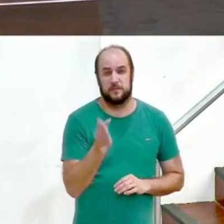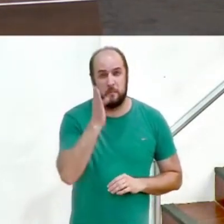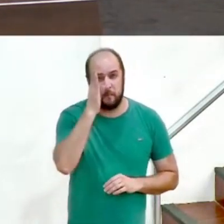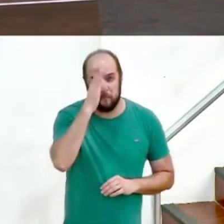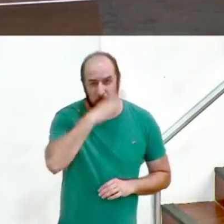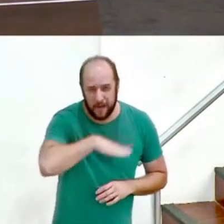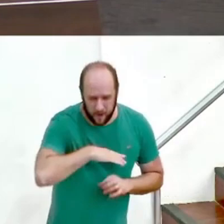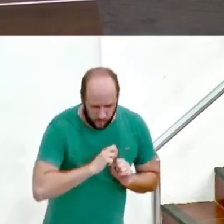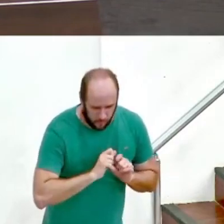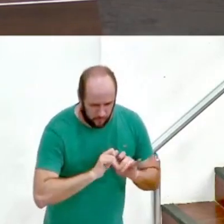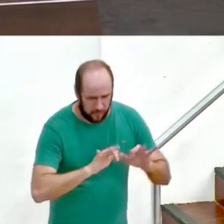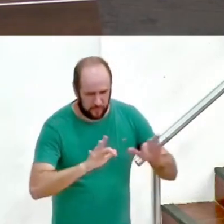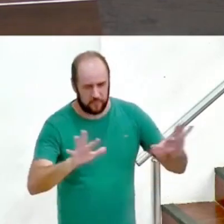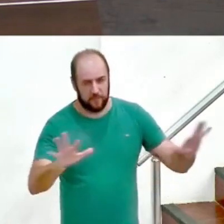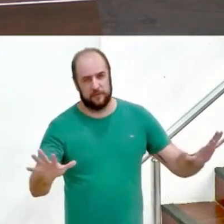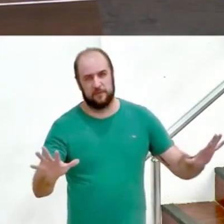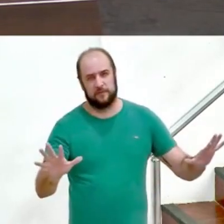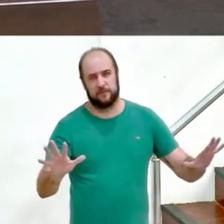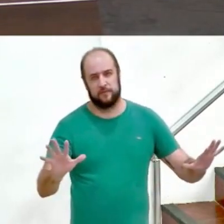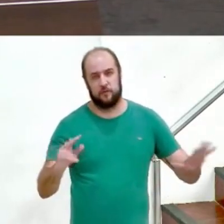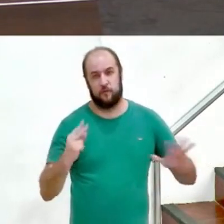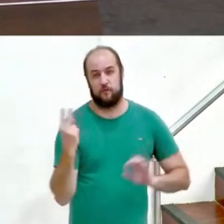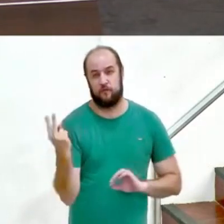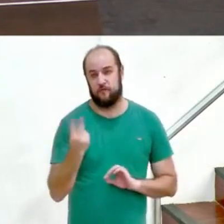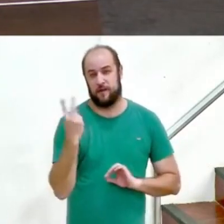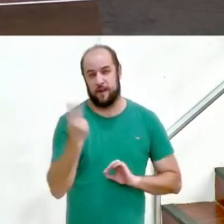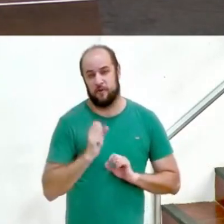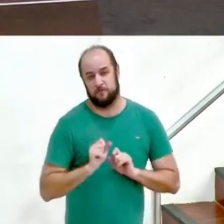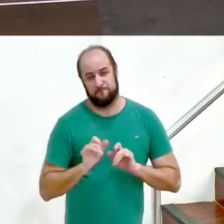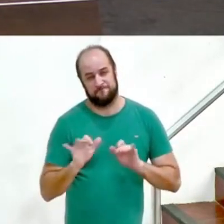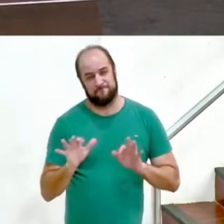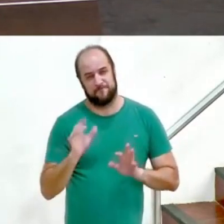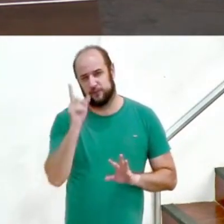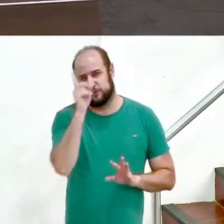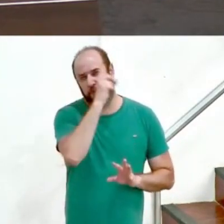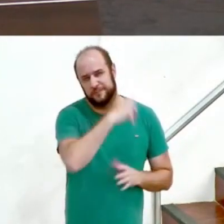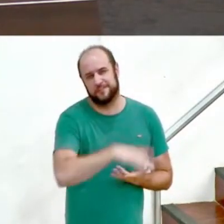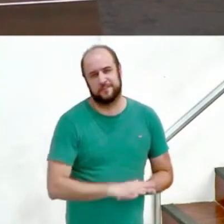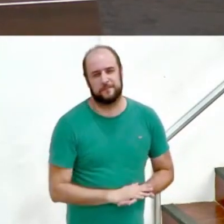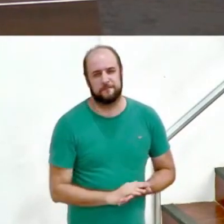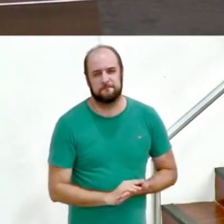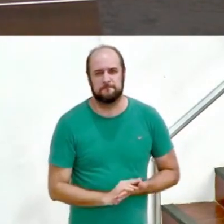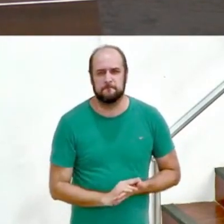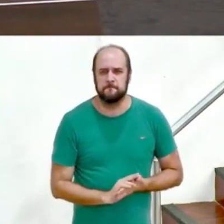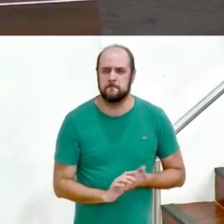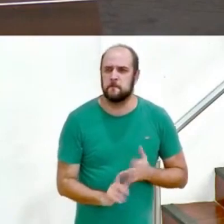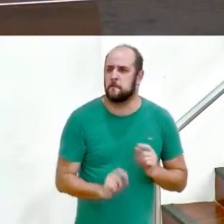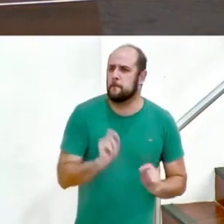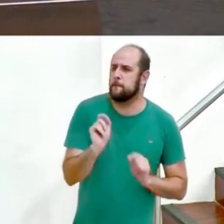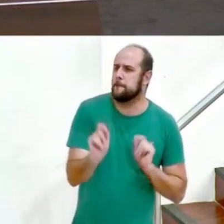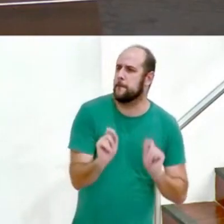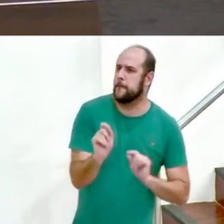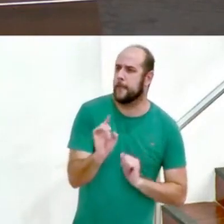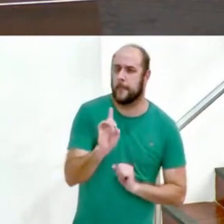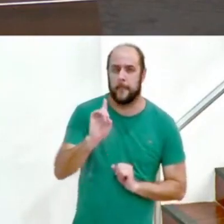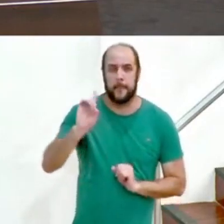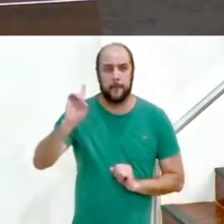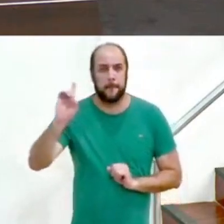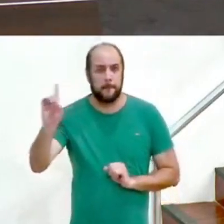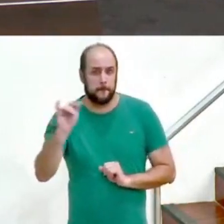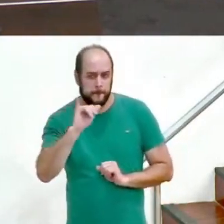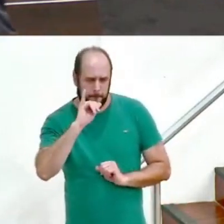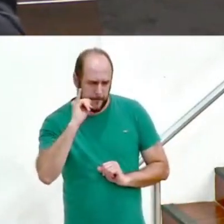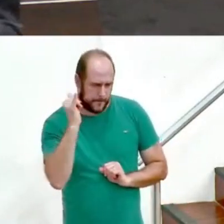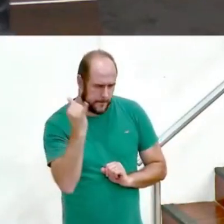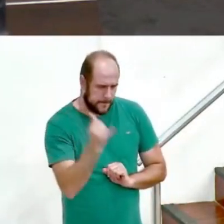mal do que uma virtude. Qual o ponto de Deus falando